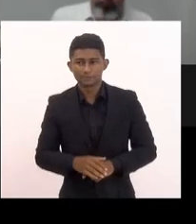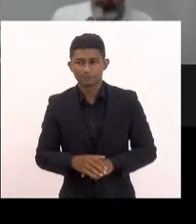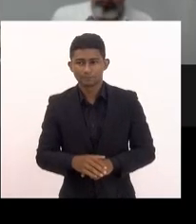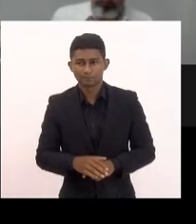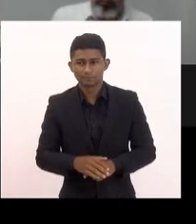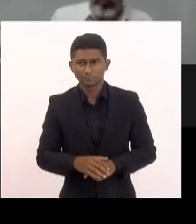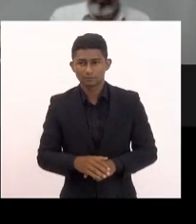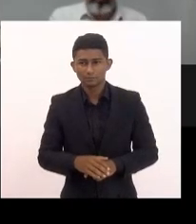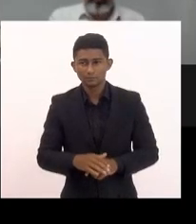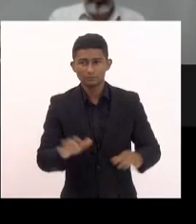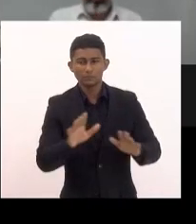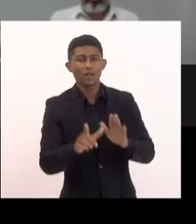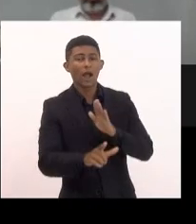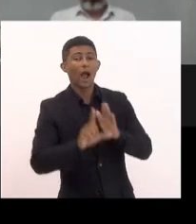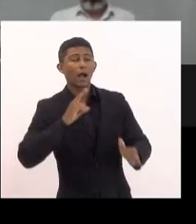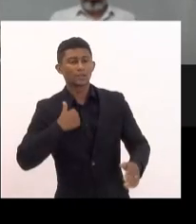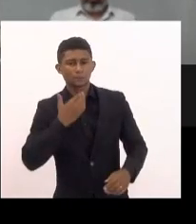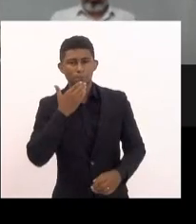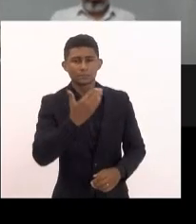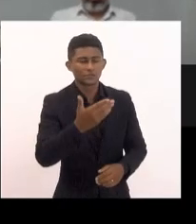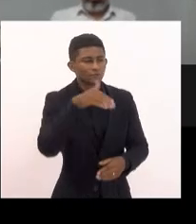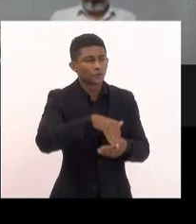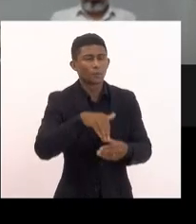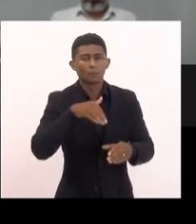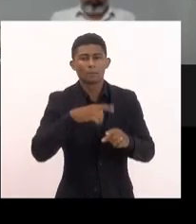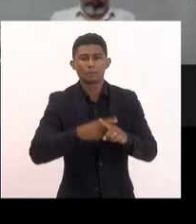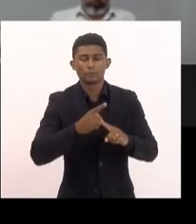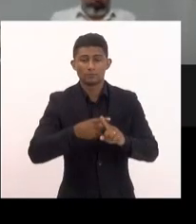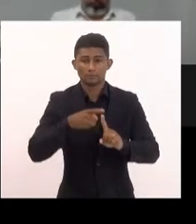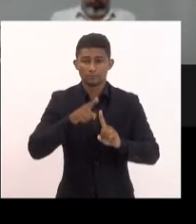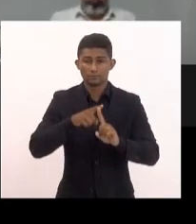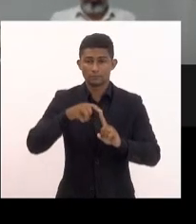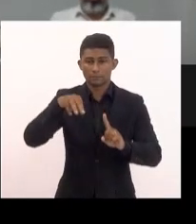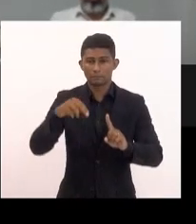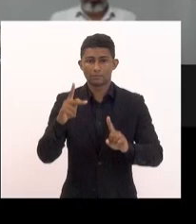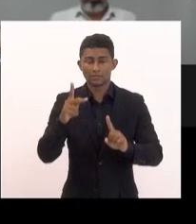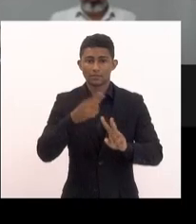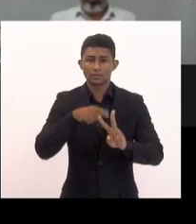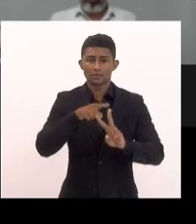tinha pedido para declarar. Ok. Então, Mink, Mônica e Valdec.